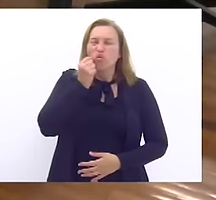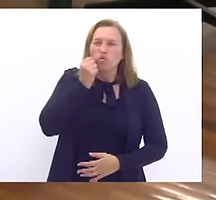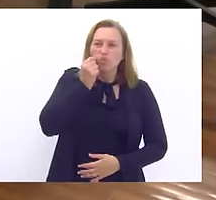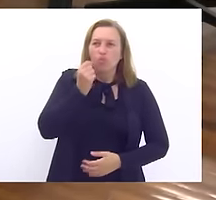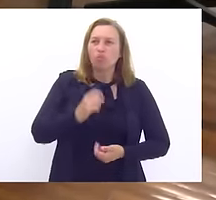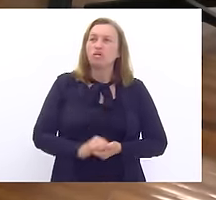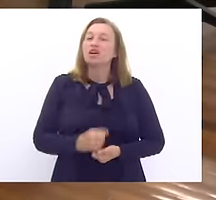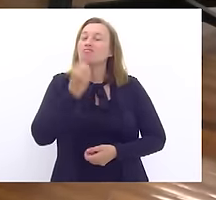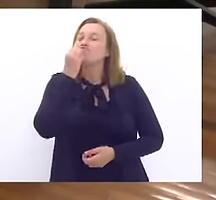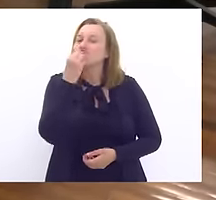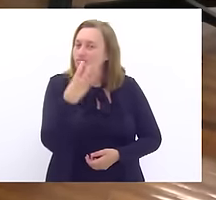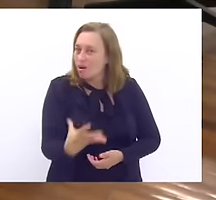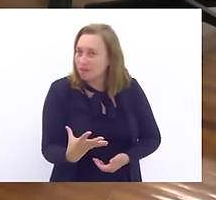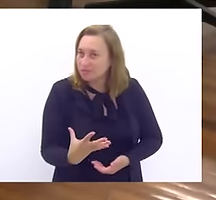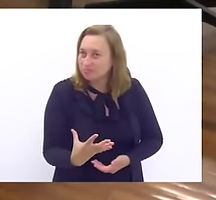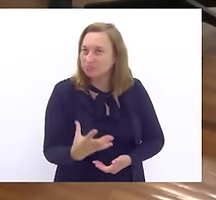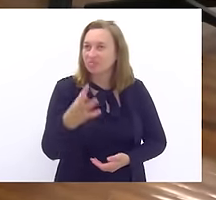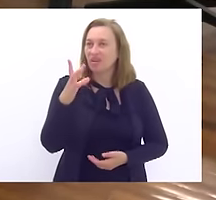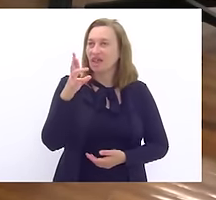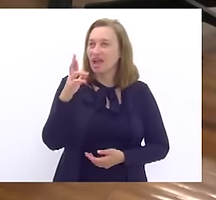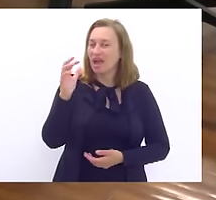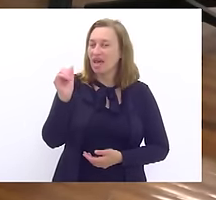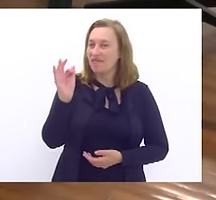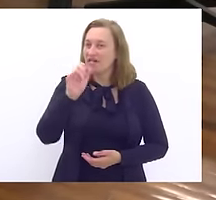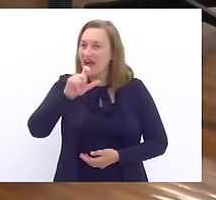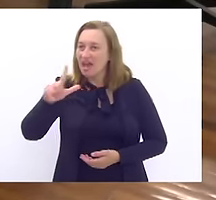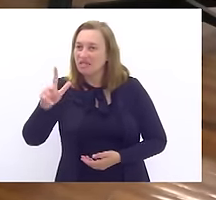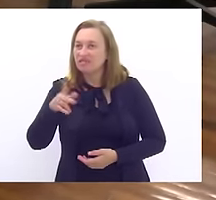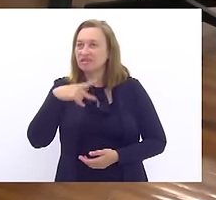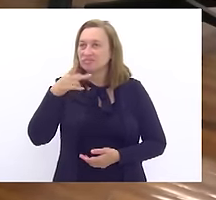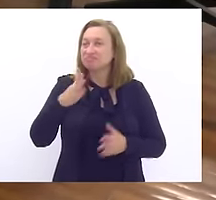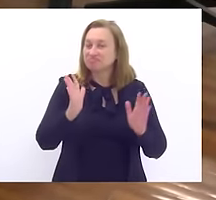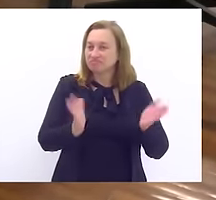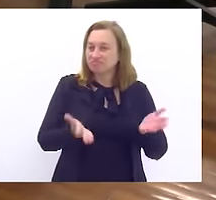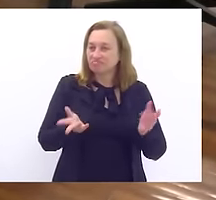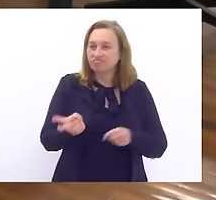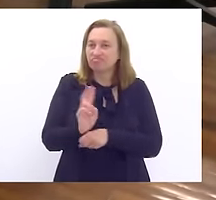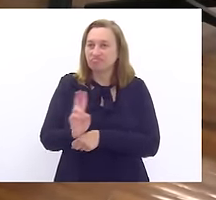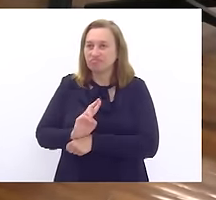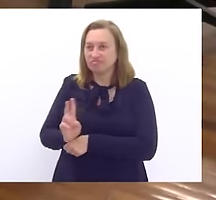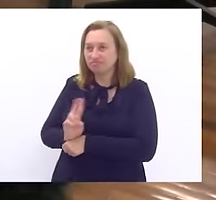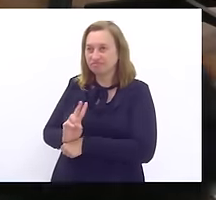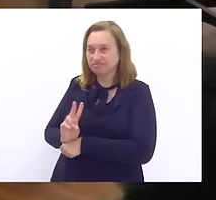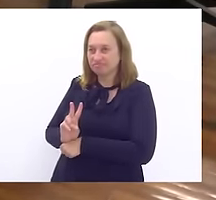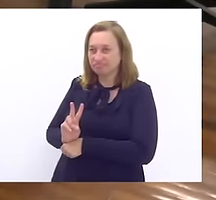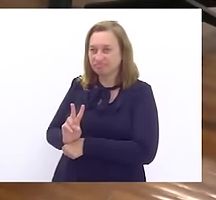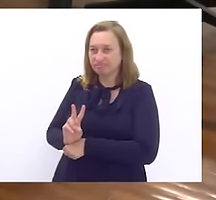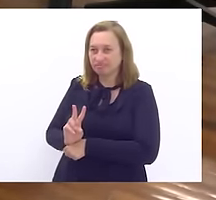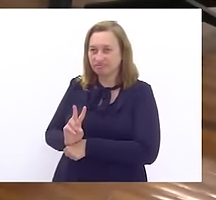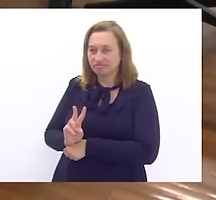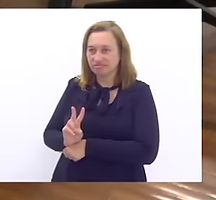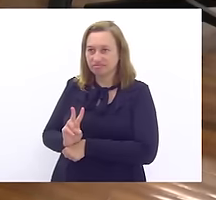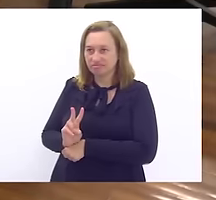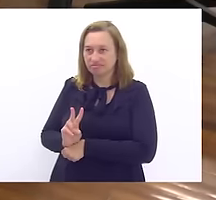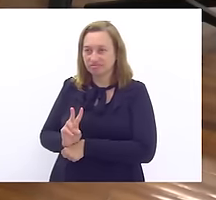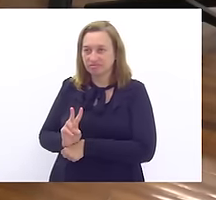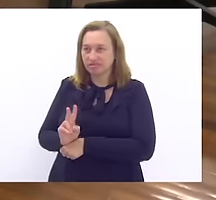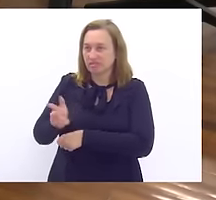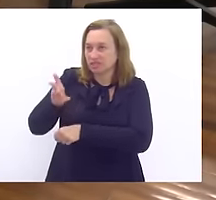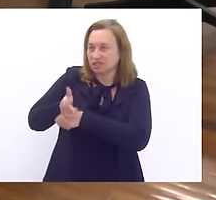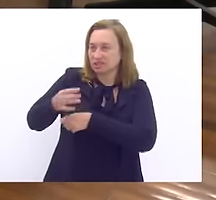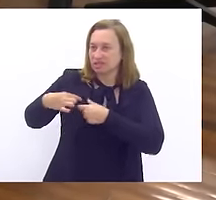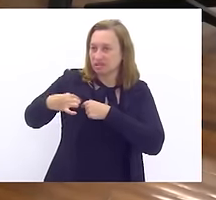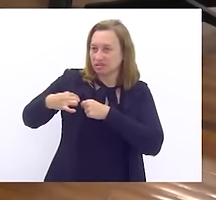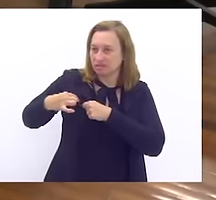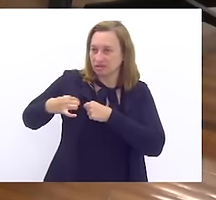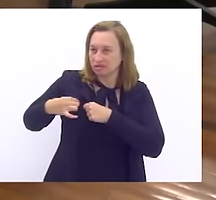Que bom que o Rafael né disse que agora os agentes não vão estar sendo monitorado e